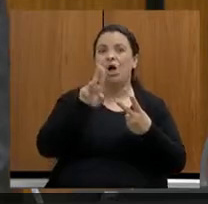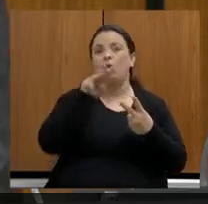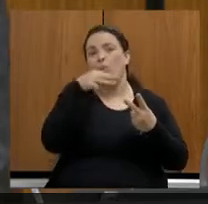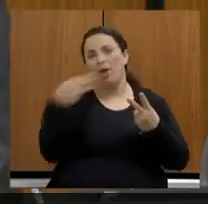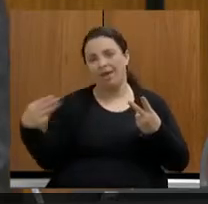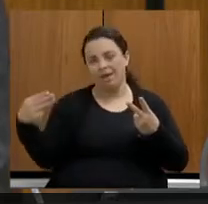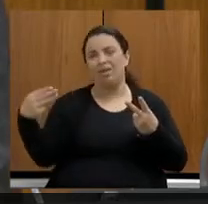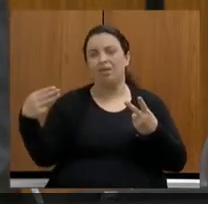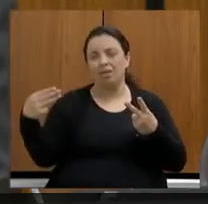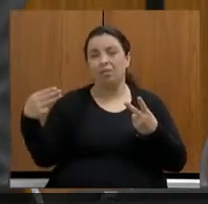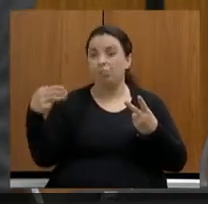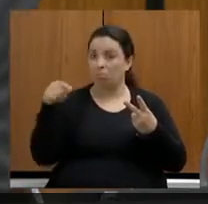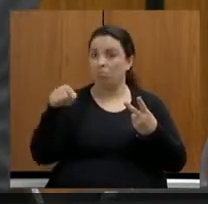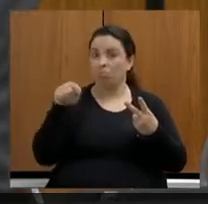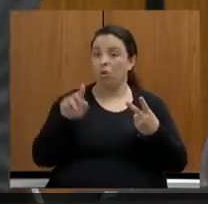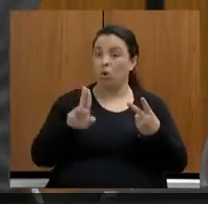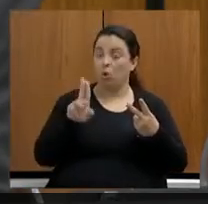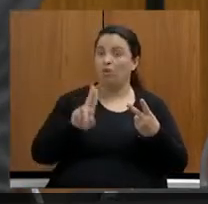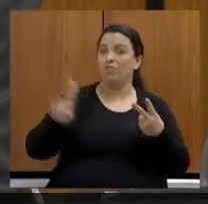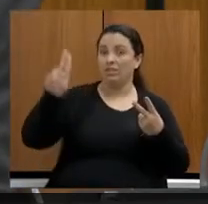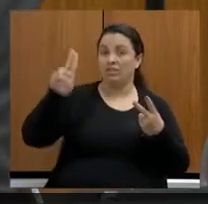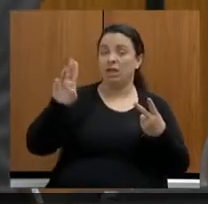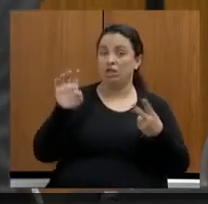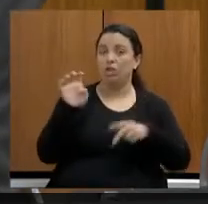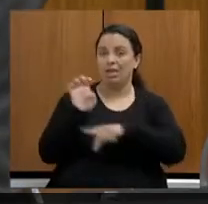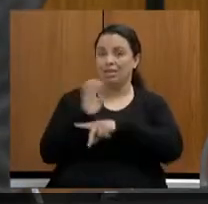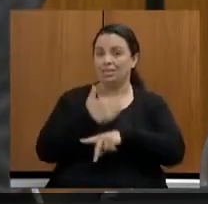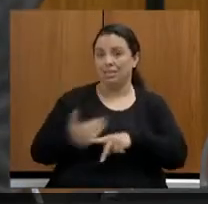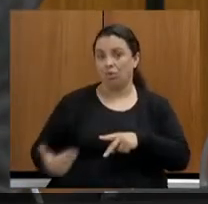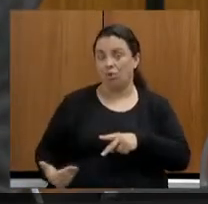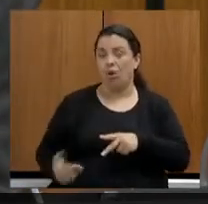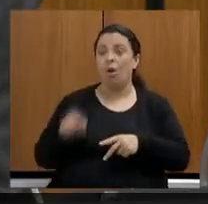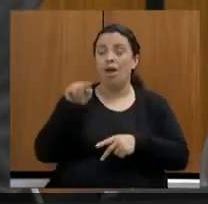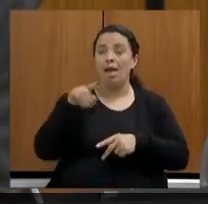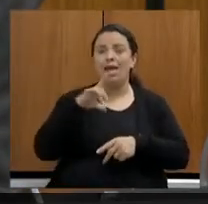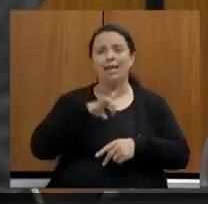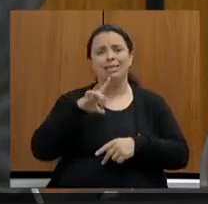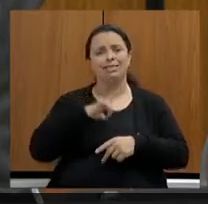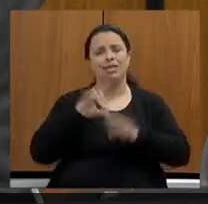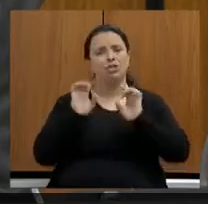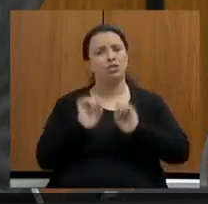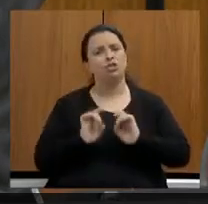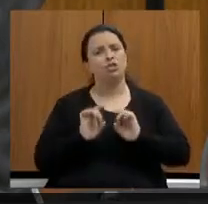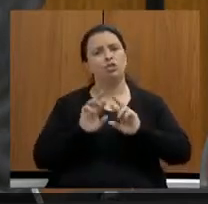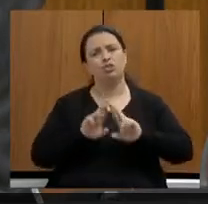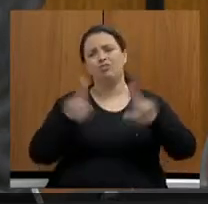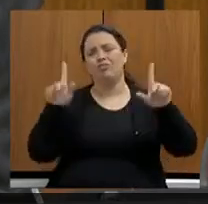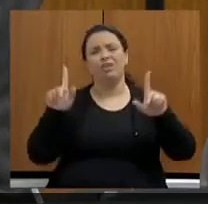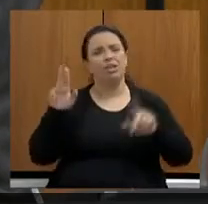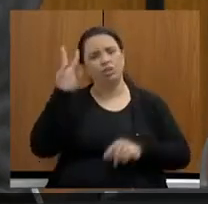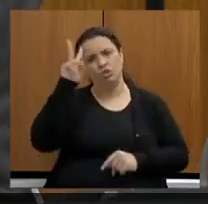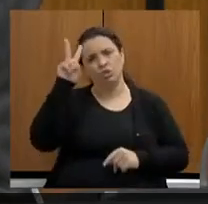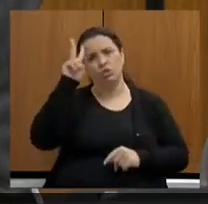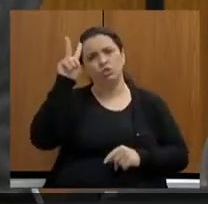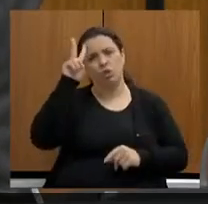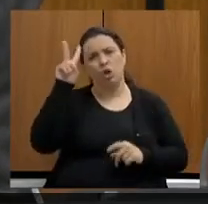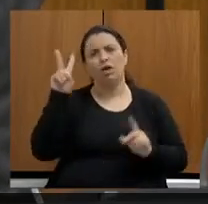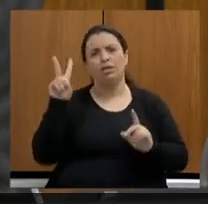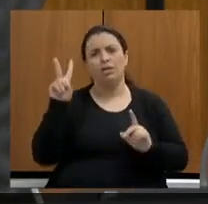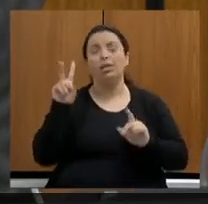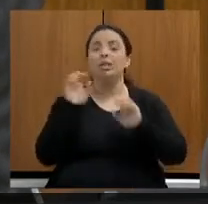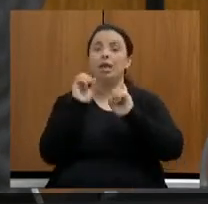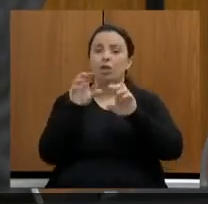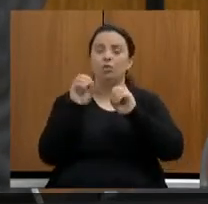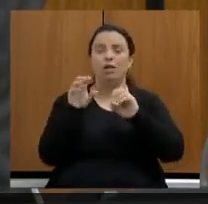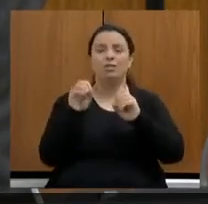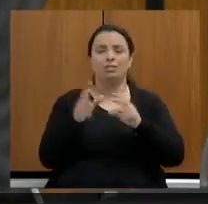Universidade Estadual eles possam ter o capítulo voltado para o sistema educacional e eu